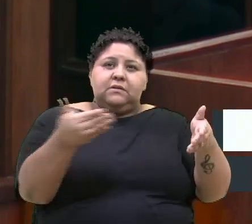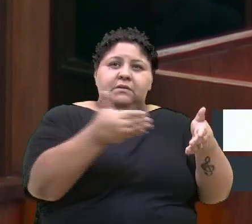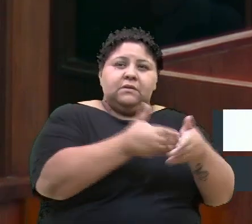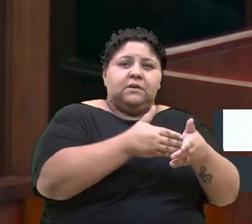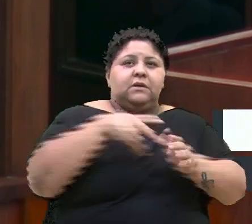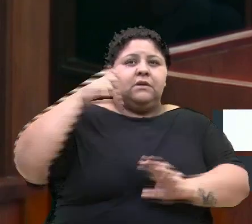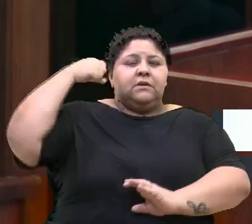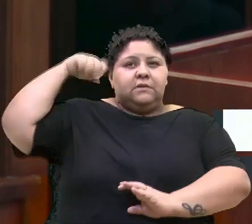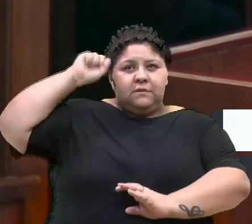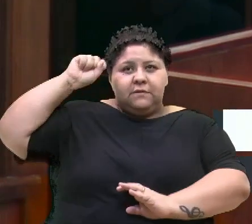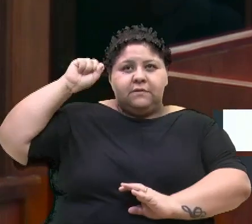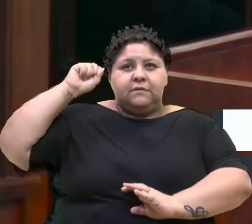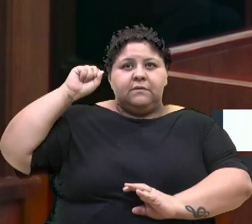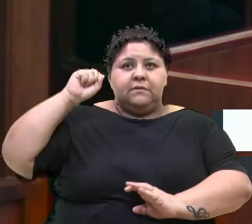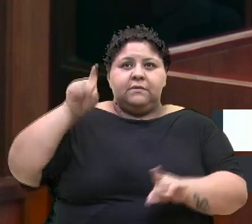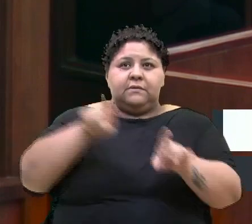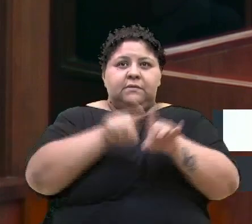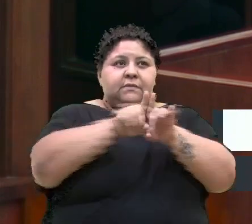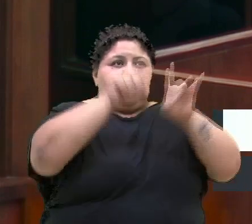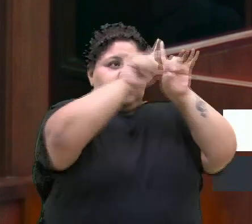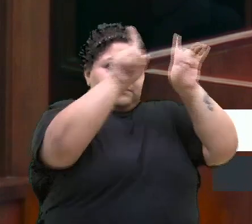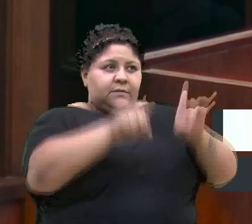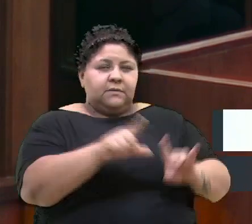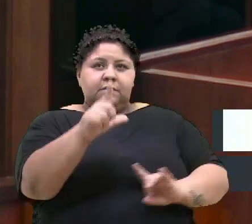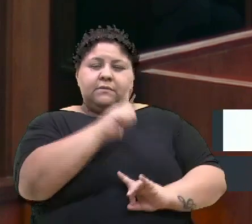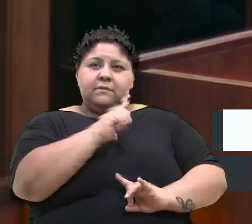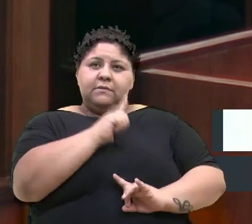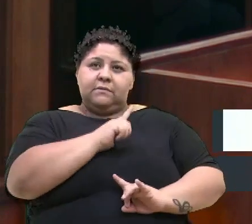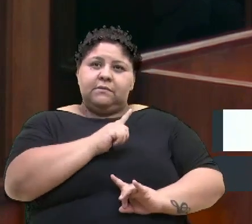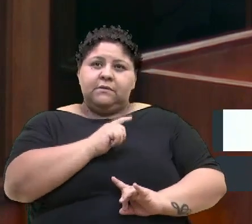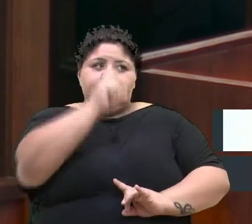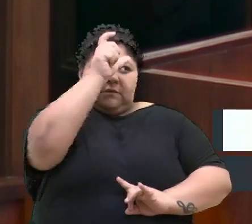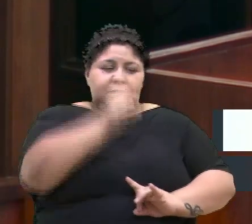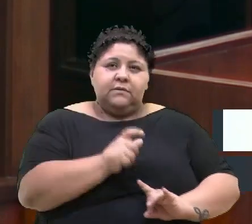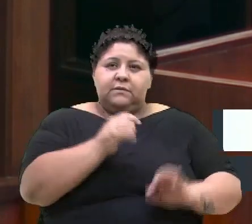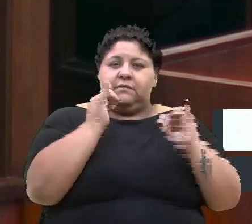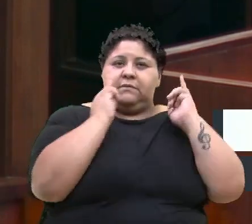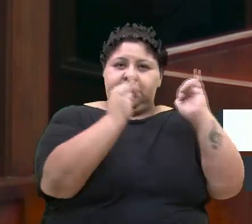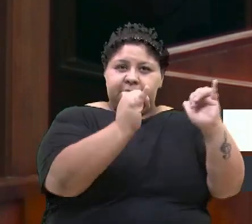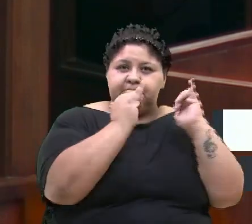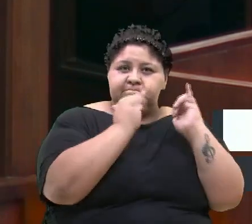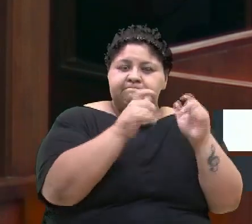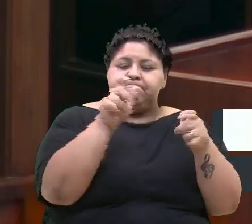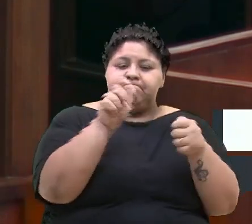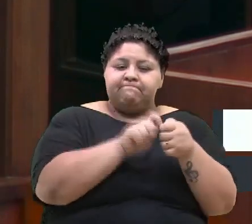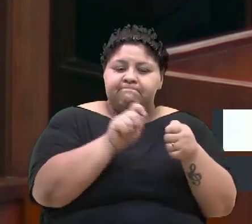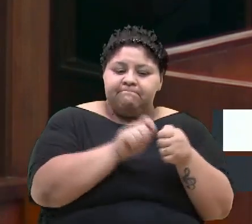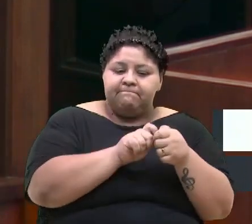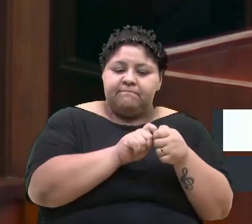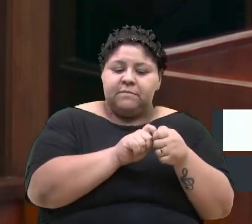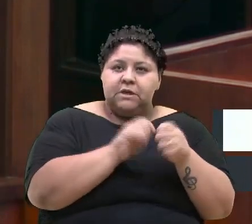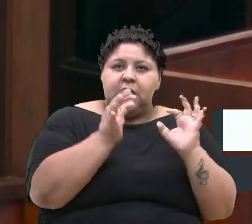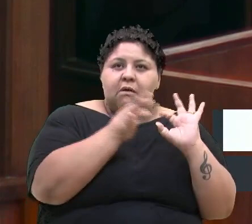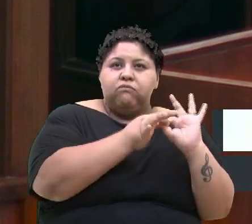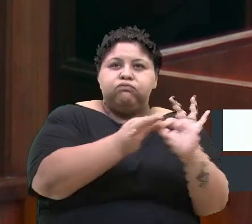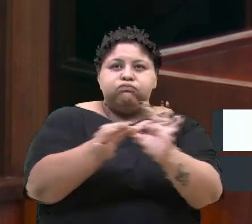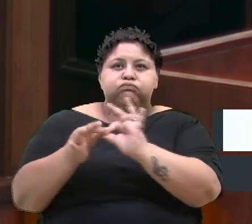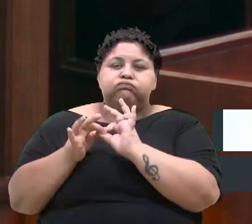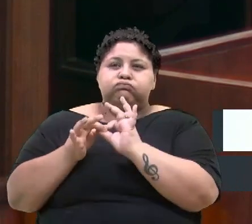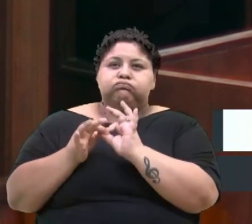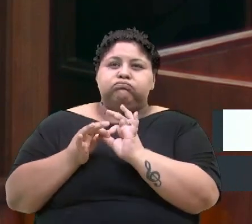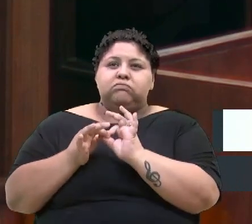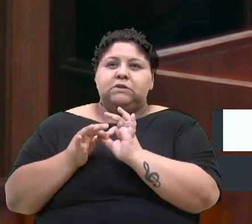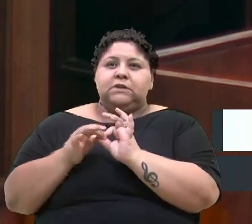por ali, os seus colaboradores, também tem o pessoal dos ônibus que faz a outra ligação Caxias a